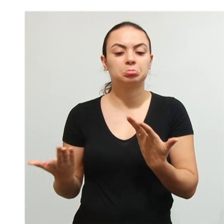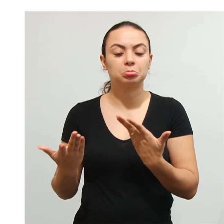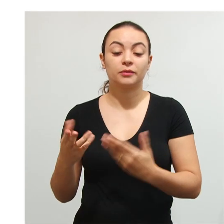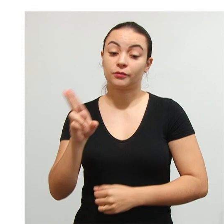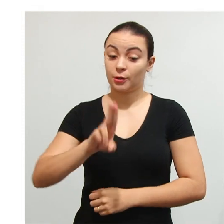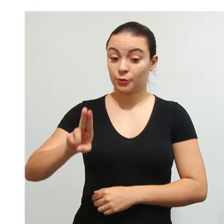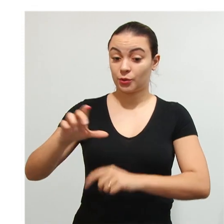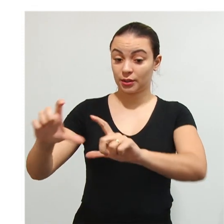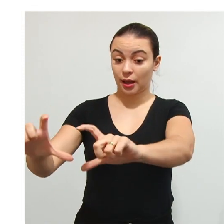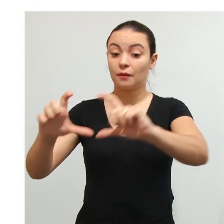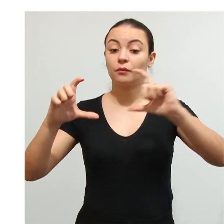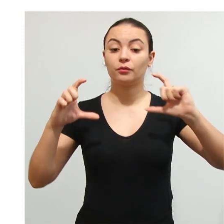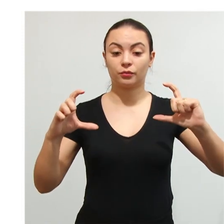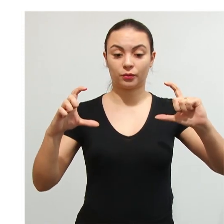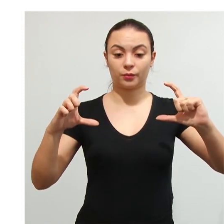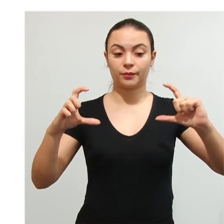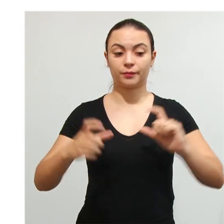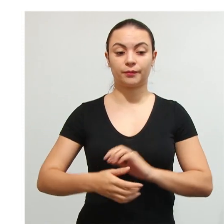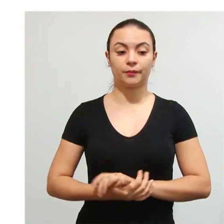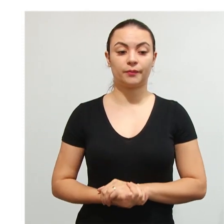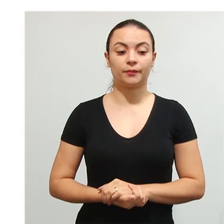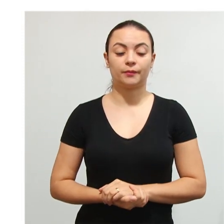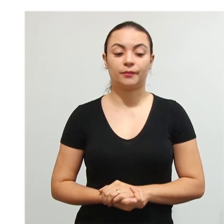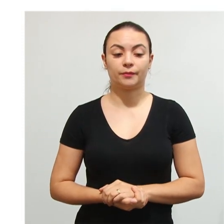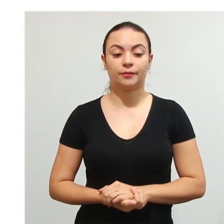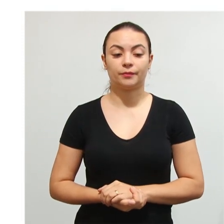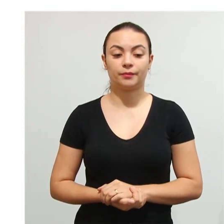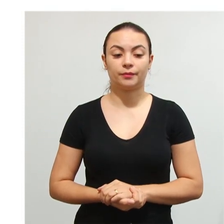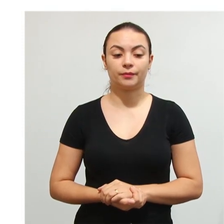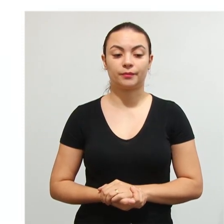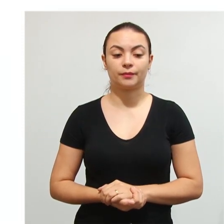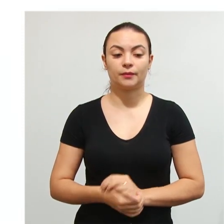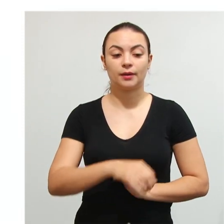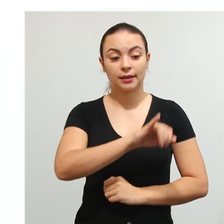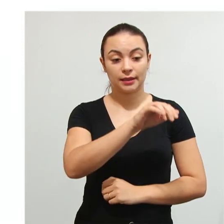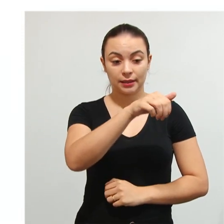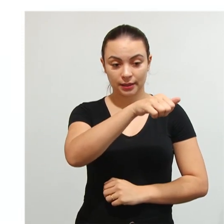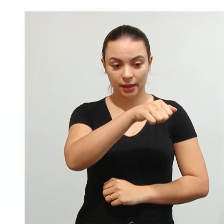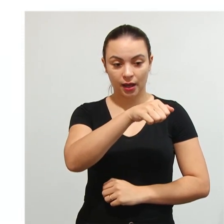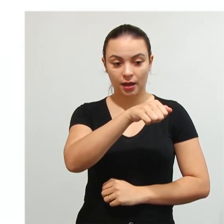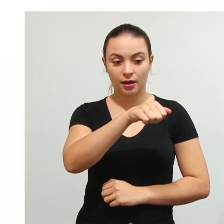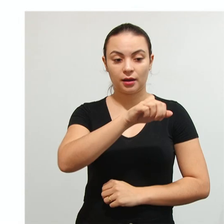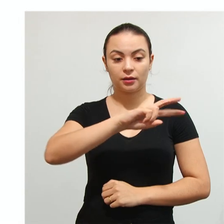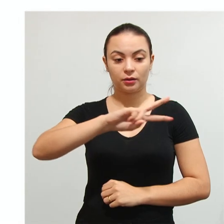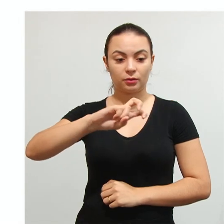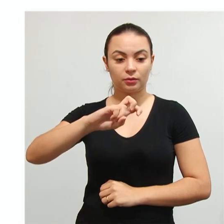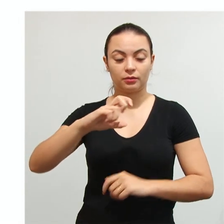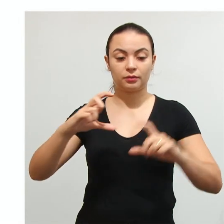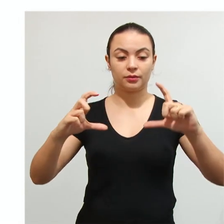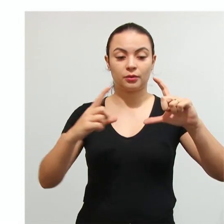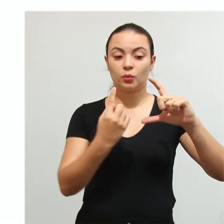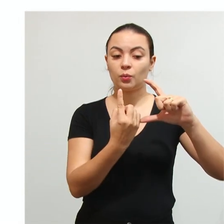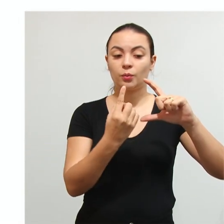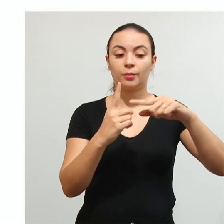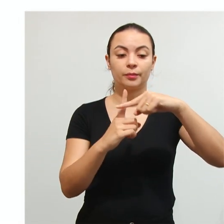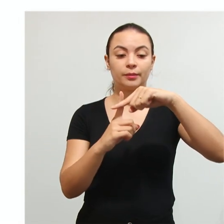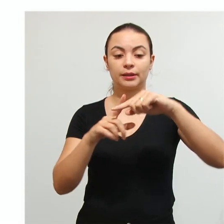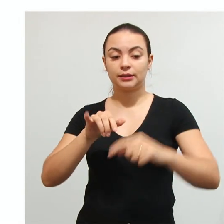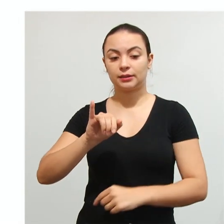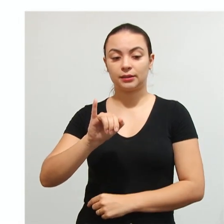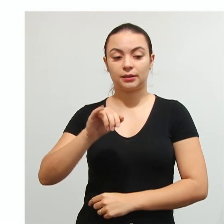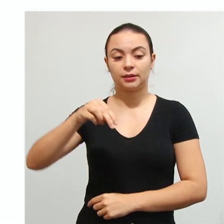aquela Nossa expressão taxa anual é igual a um mais a